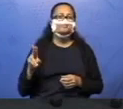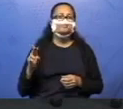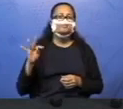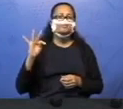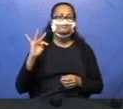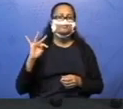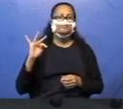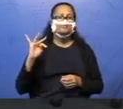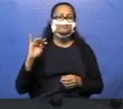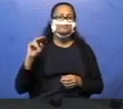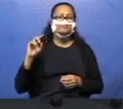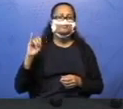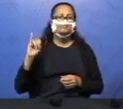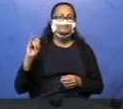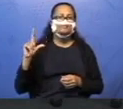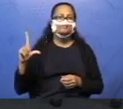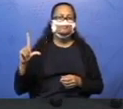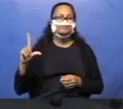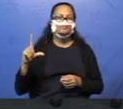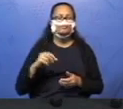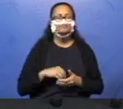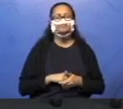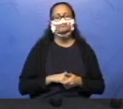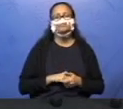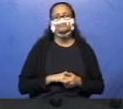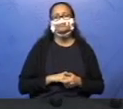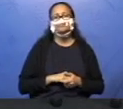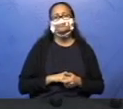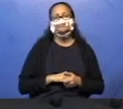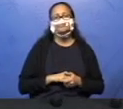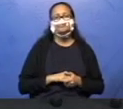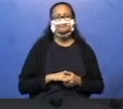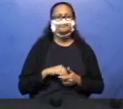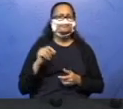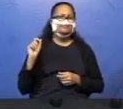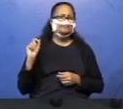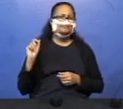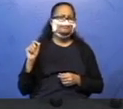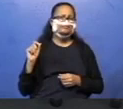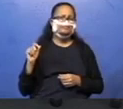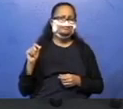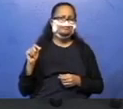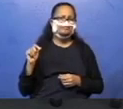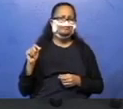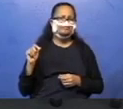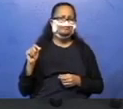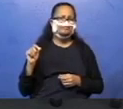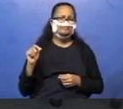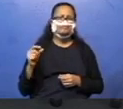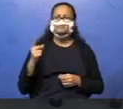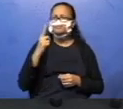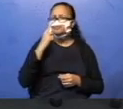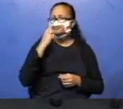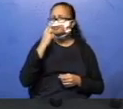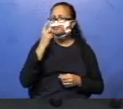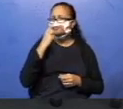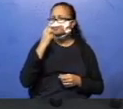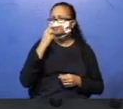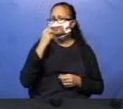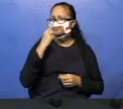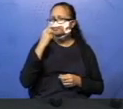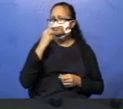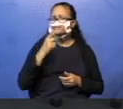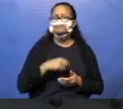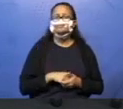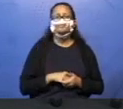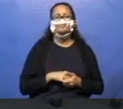se chama tio. Certo? Só que ele é elegante com aquela voz de Pops do